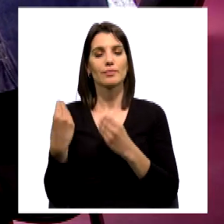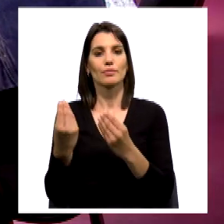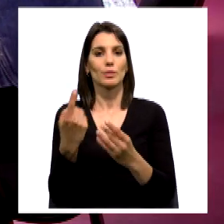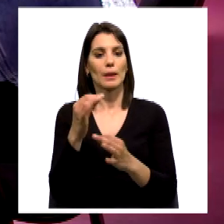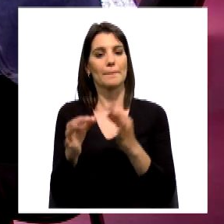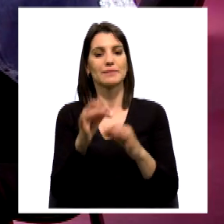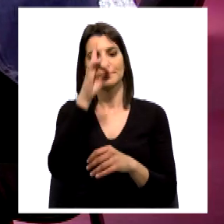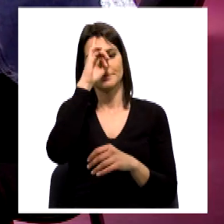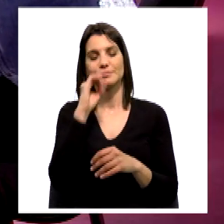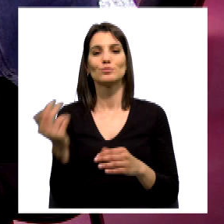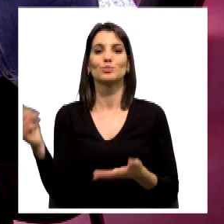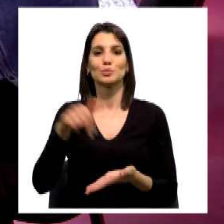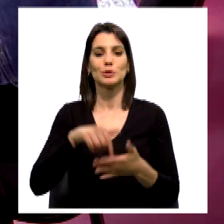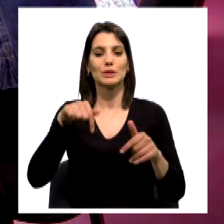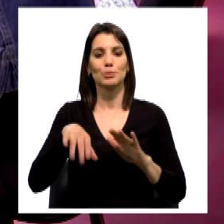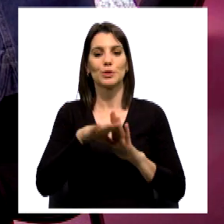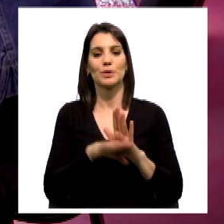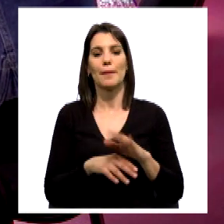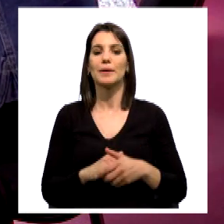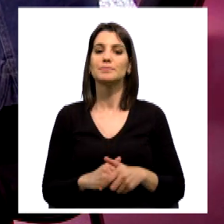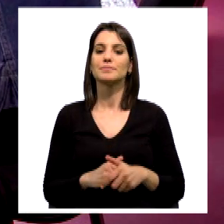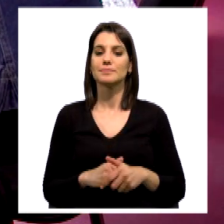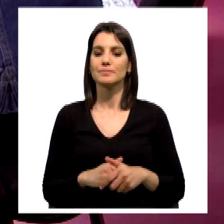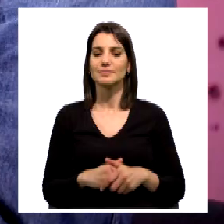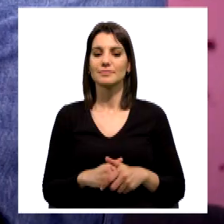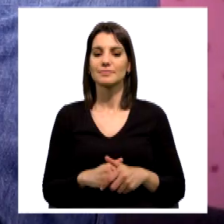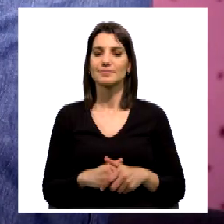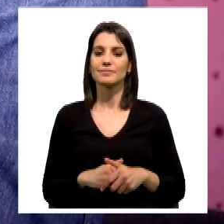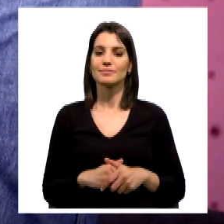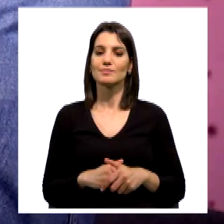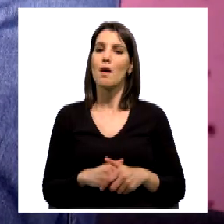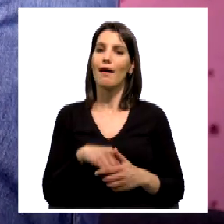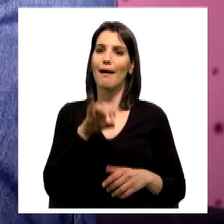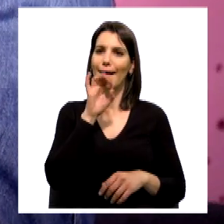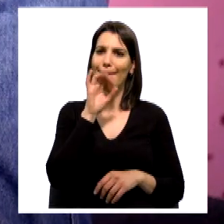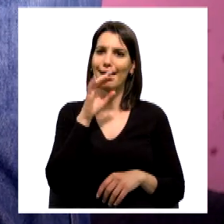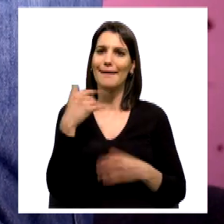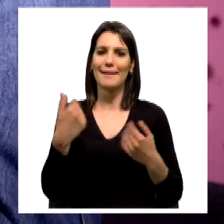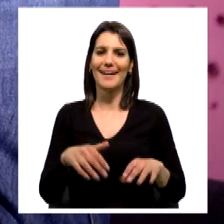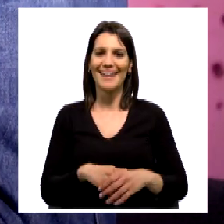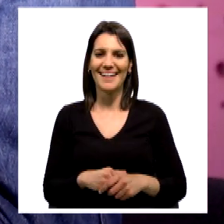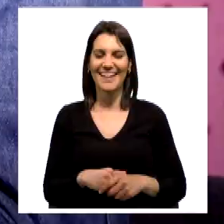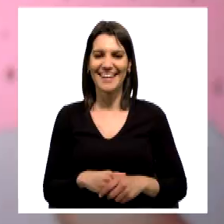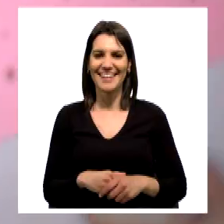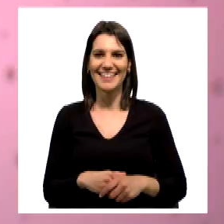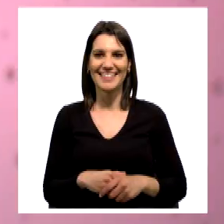uma recordação da passagem do Henrique aqui pelo programa. Uau!